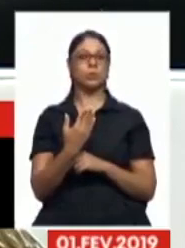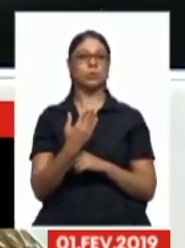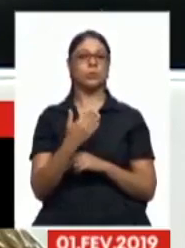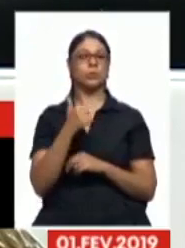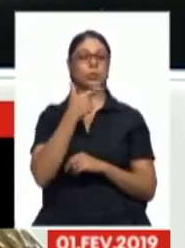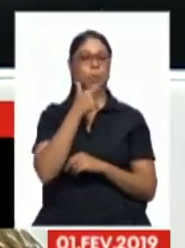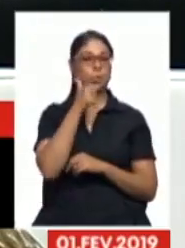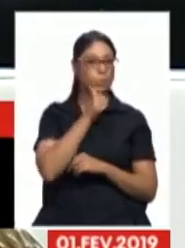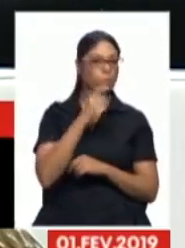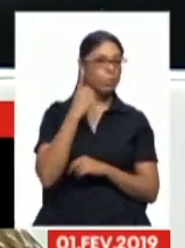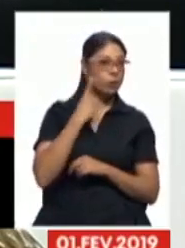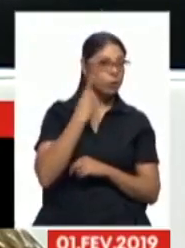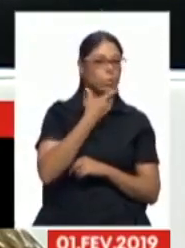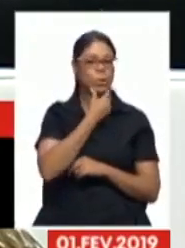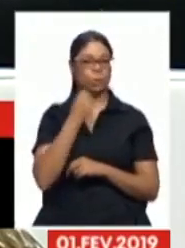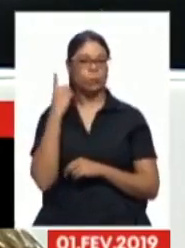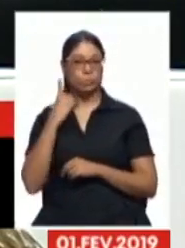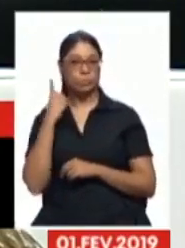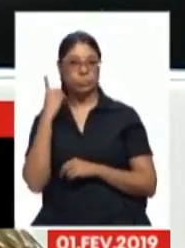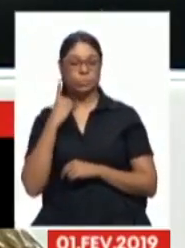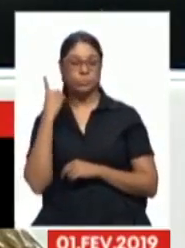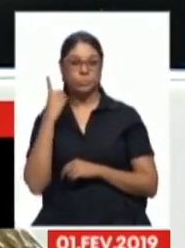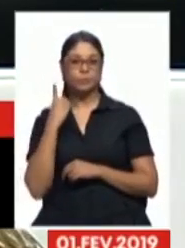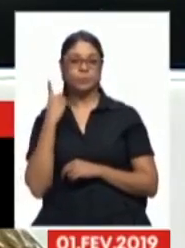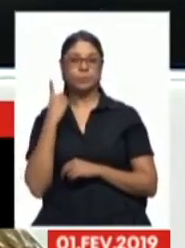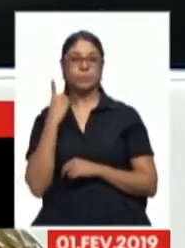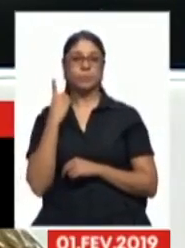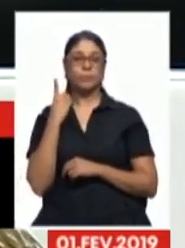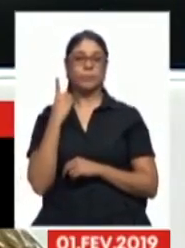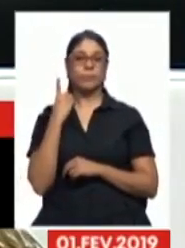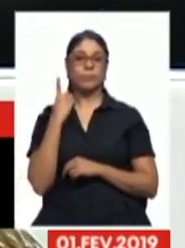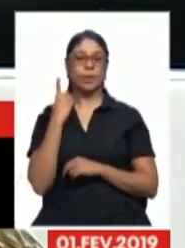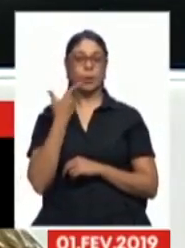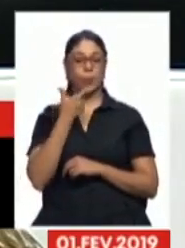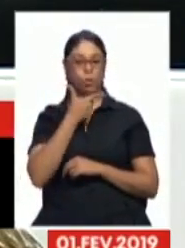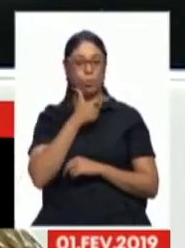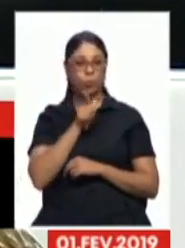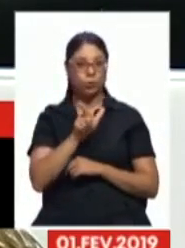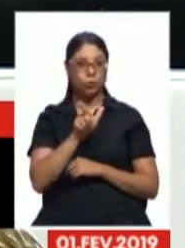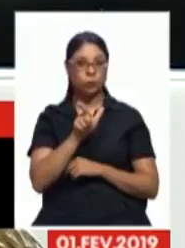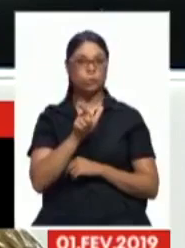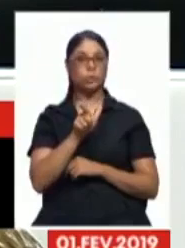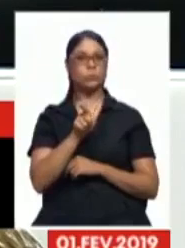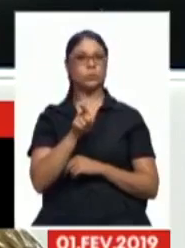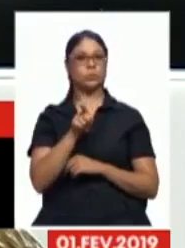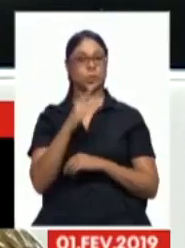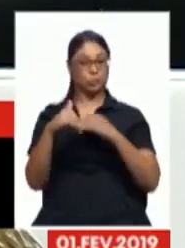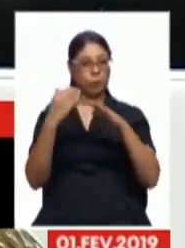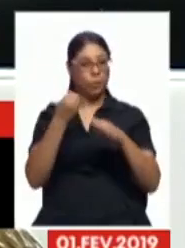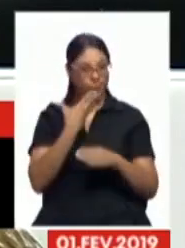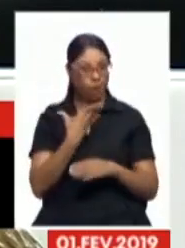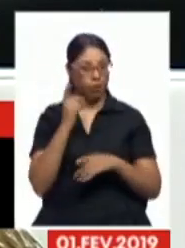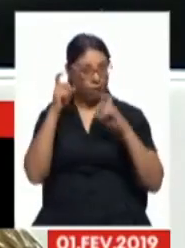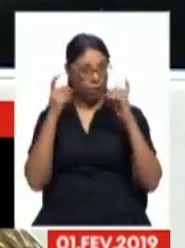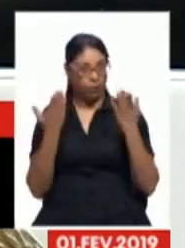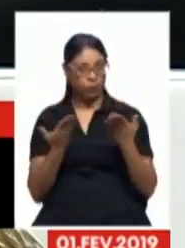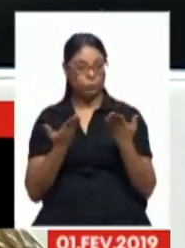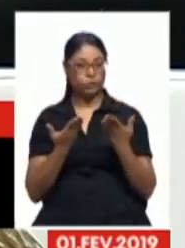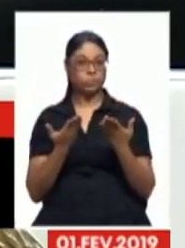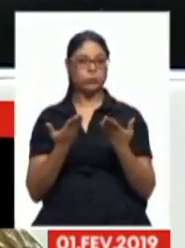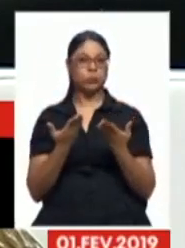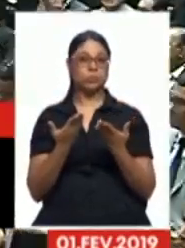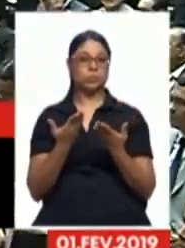aos deputados que, para o bom andamento dos trabalhos, as